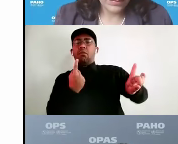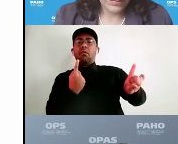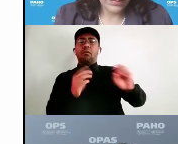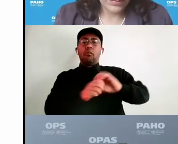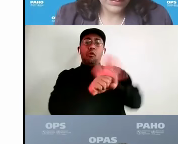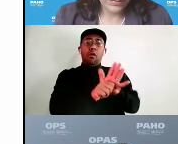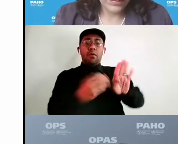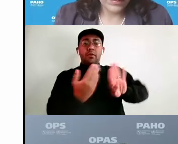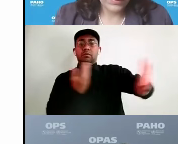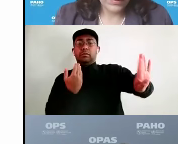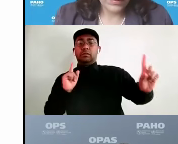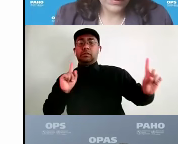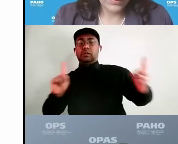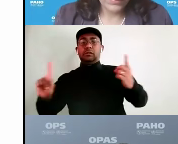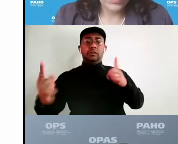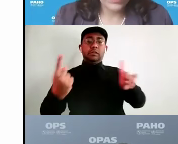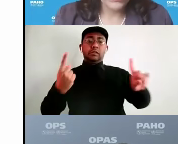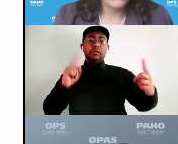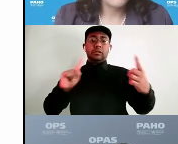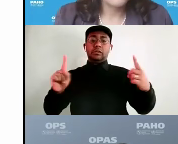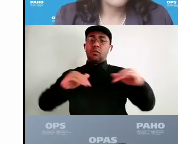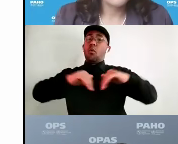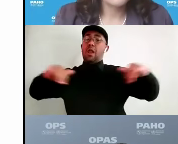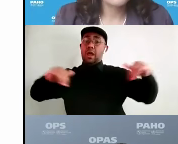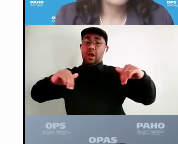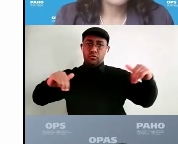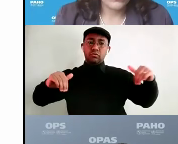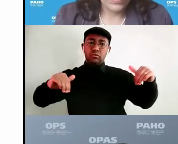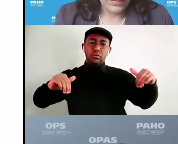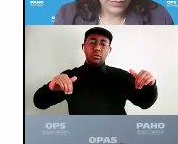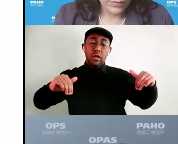medidas que se utilizaram para a COVID